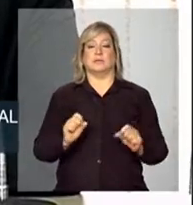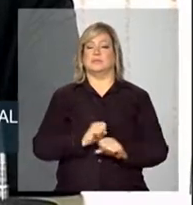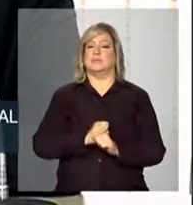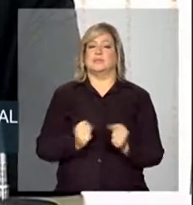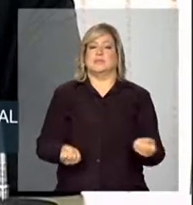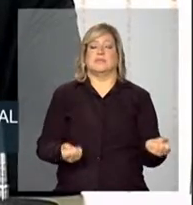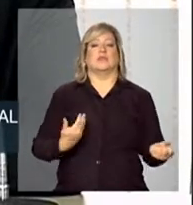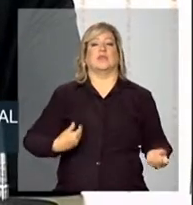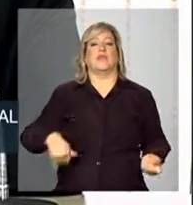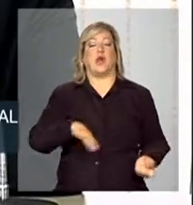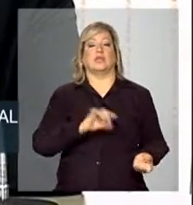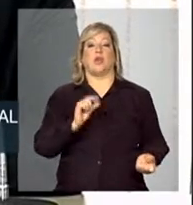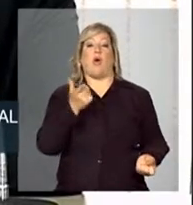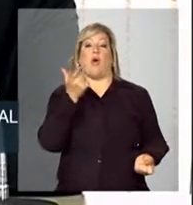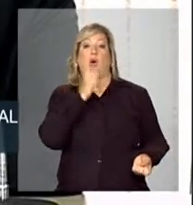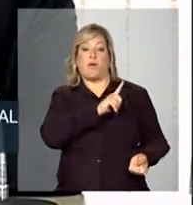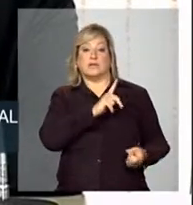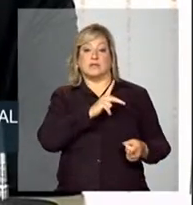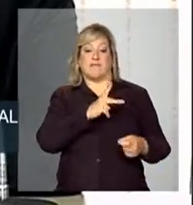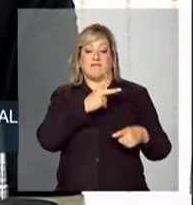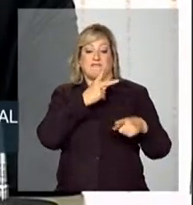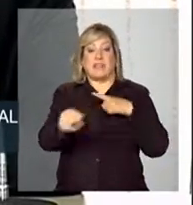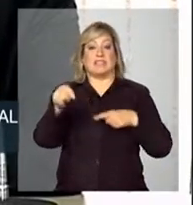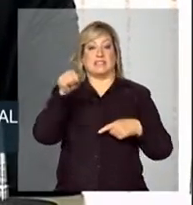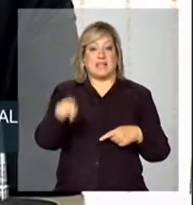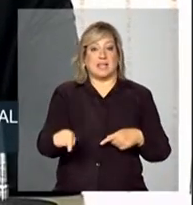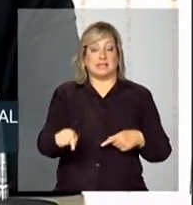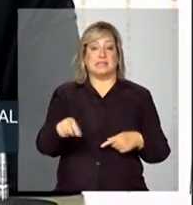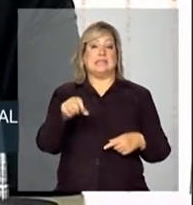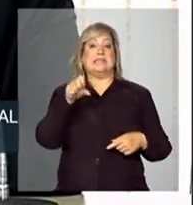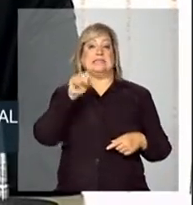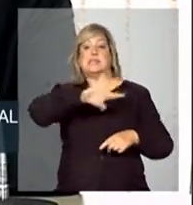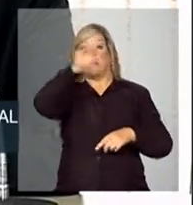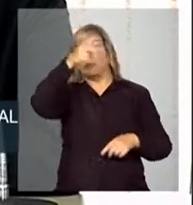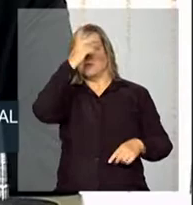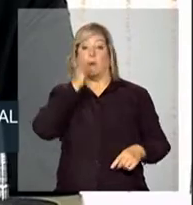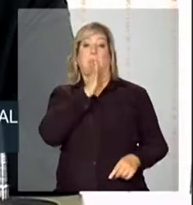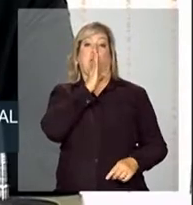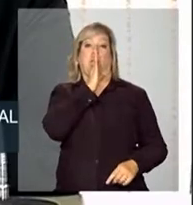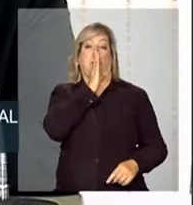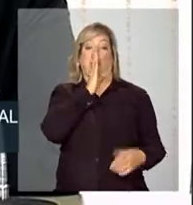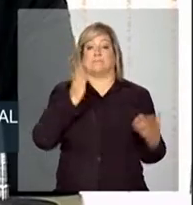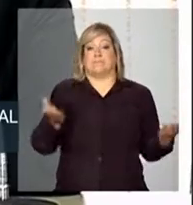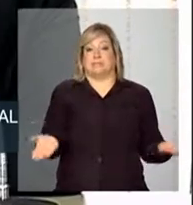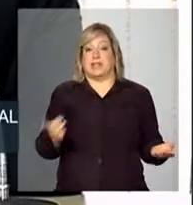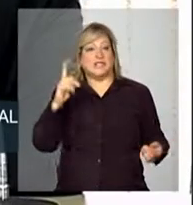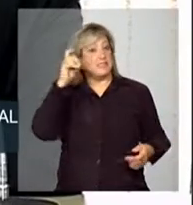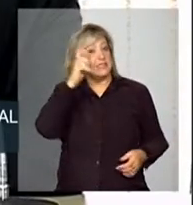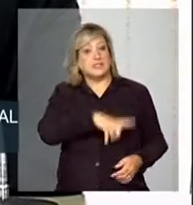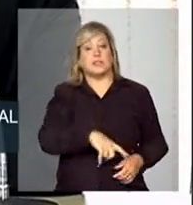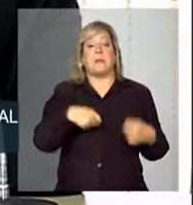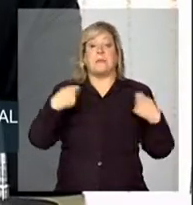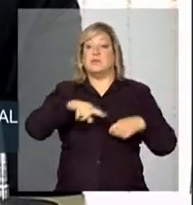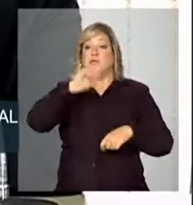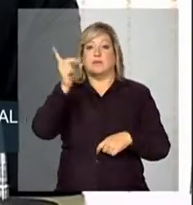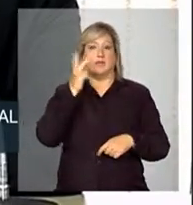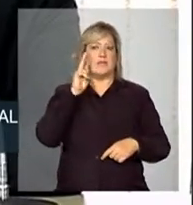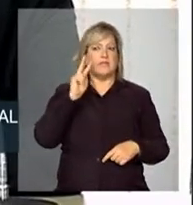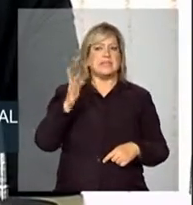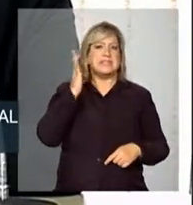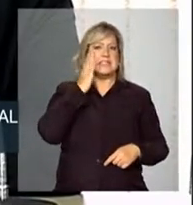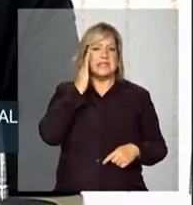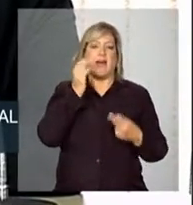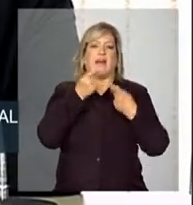impossível que nós consigamos enfrentar esse crime se não chegarem denúncias se não chegarem informações